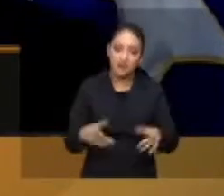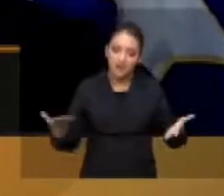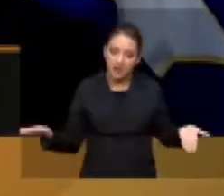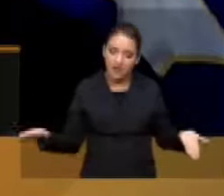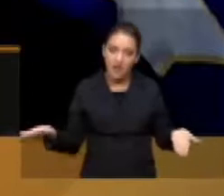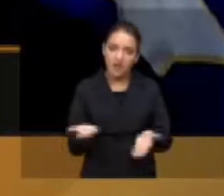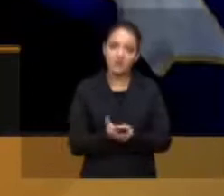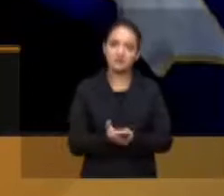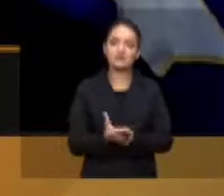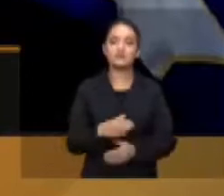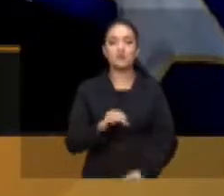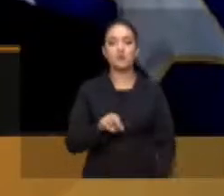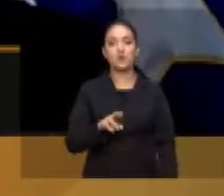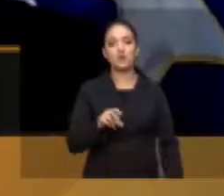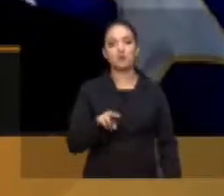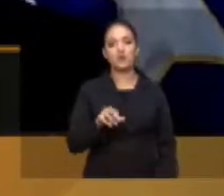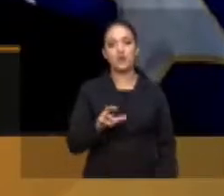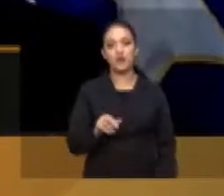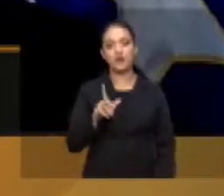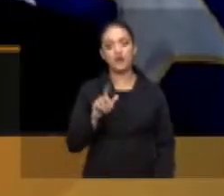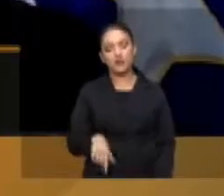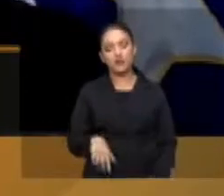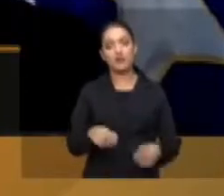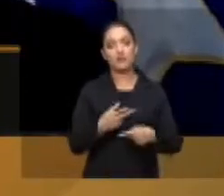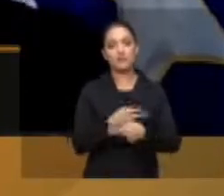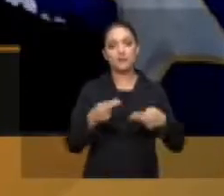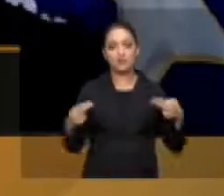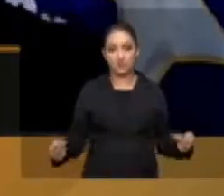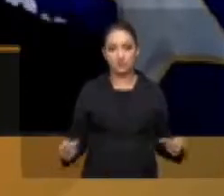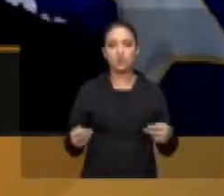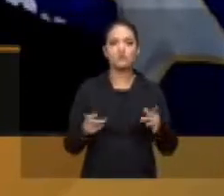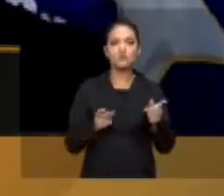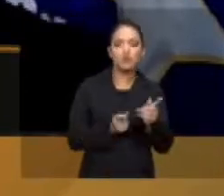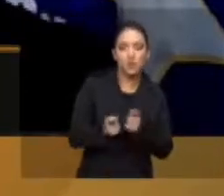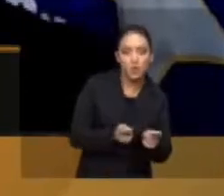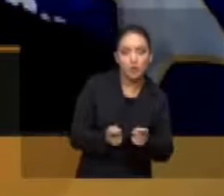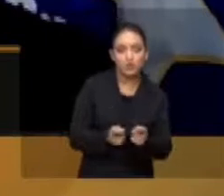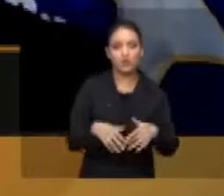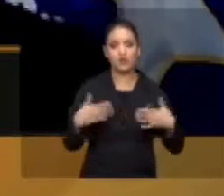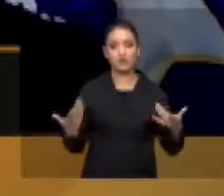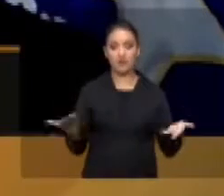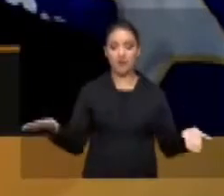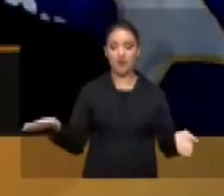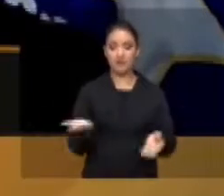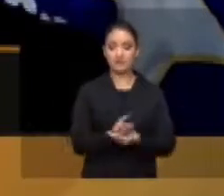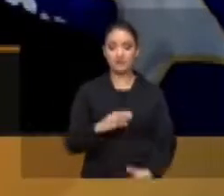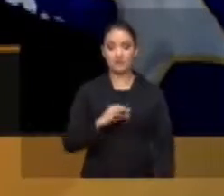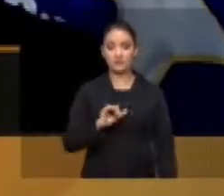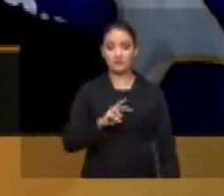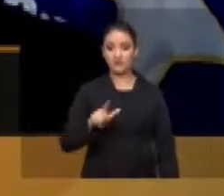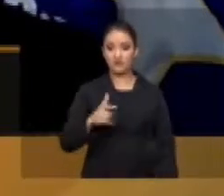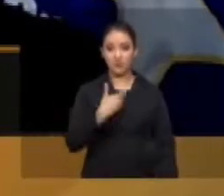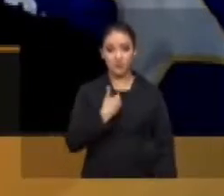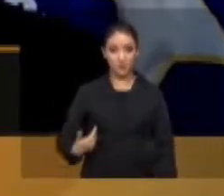ordinária própria para as questões dominiais. Essa ação civil pública